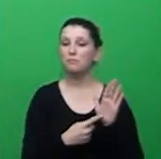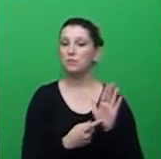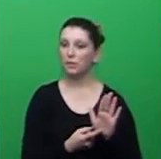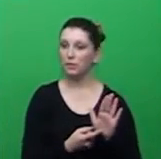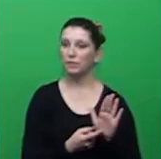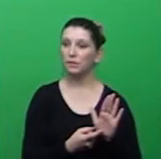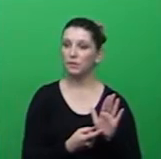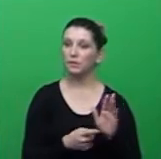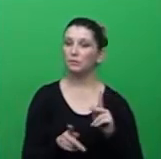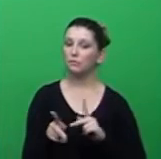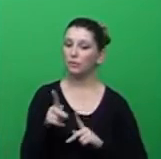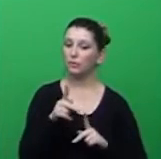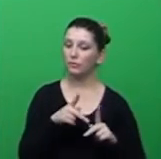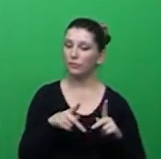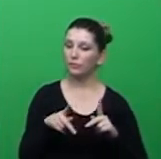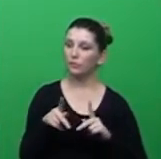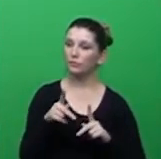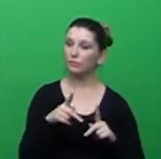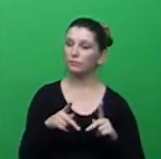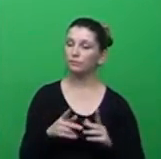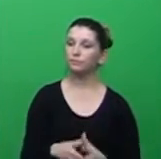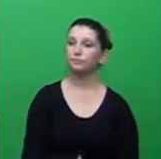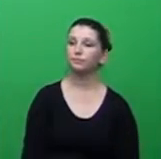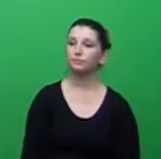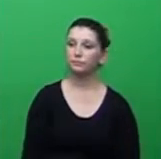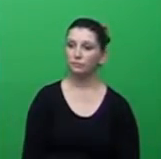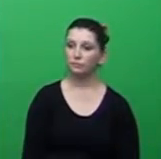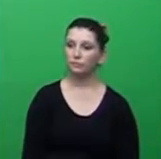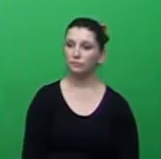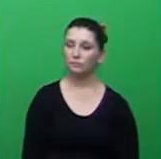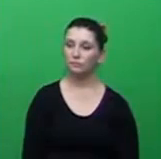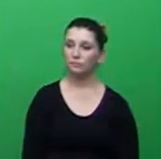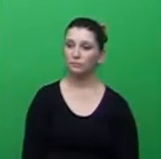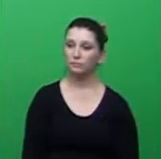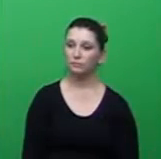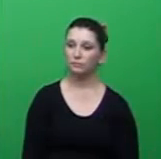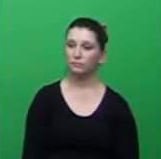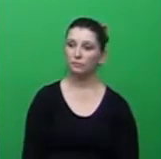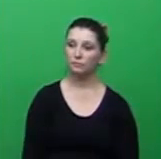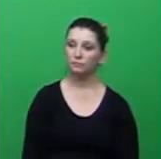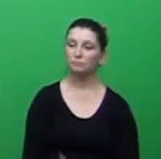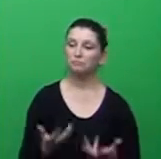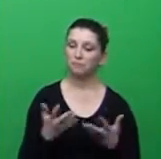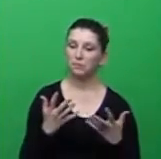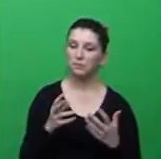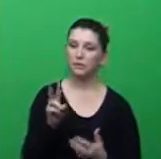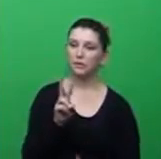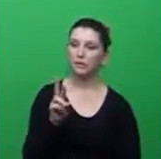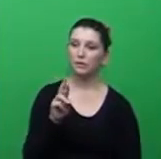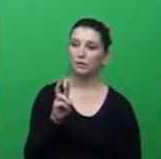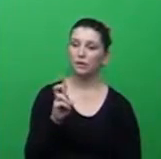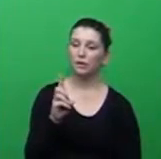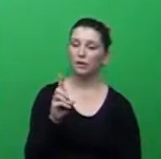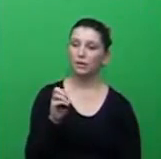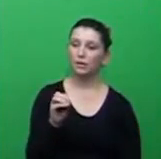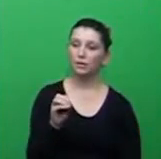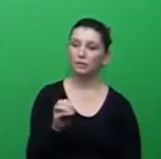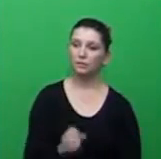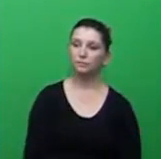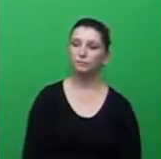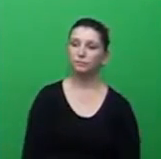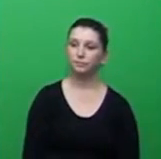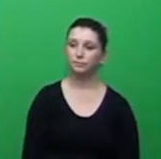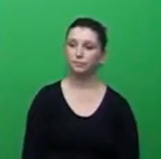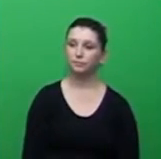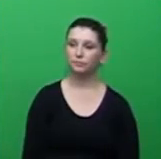de um povo, no mínimo. Pois não, senhor? Eu gostaria de parabenizar o vereador Ricardo Fazio pelo conteúdo do requerimento, mas